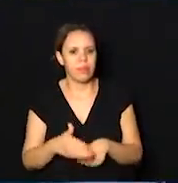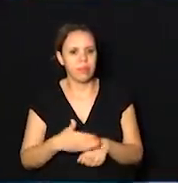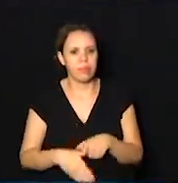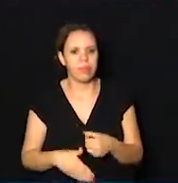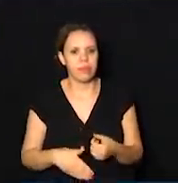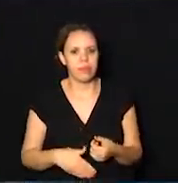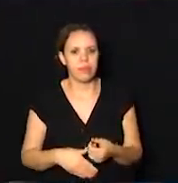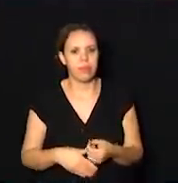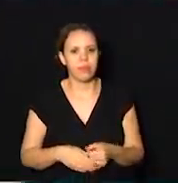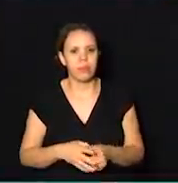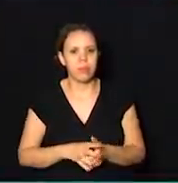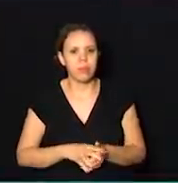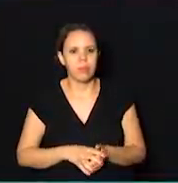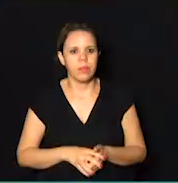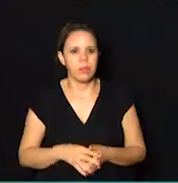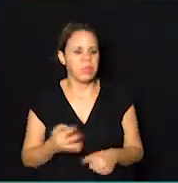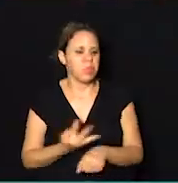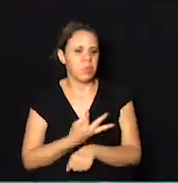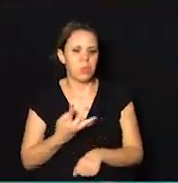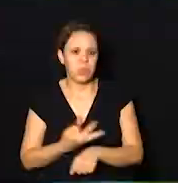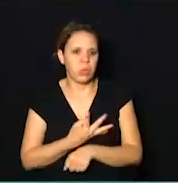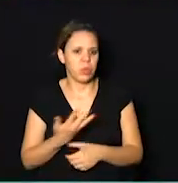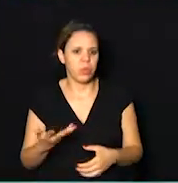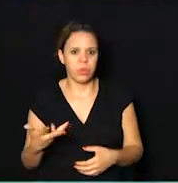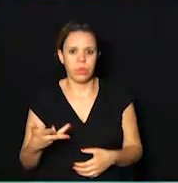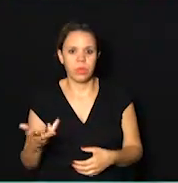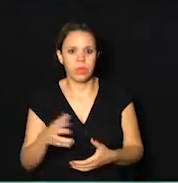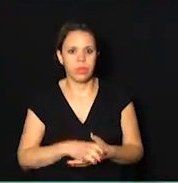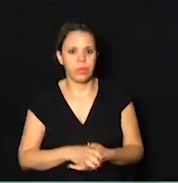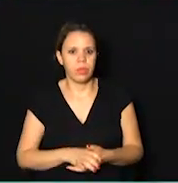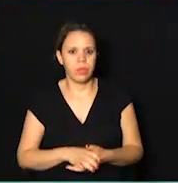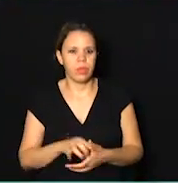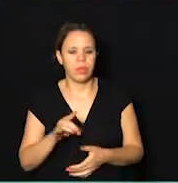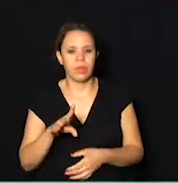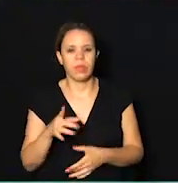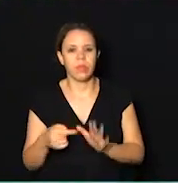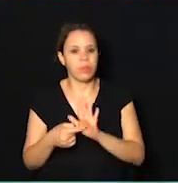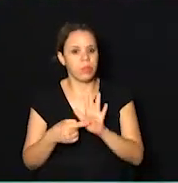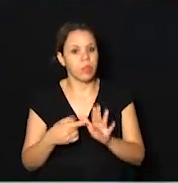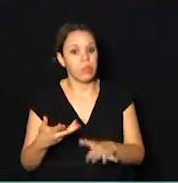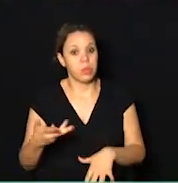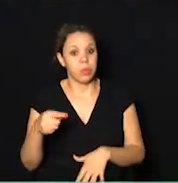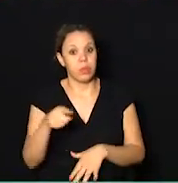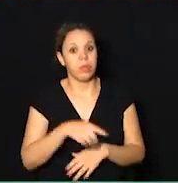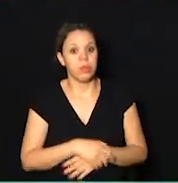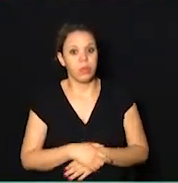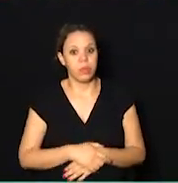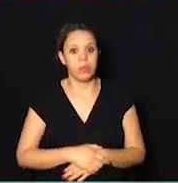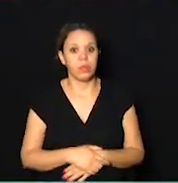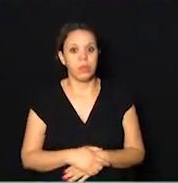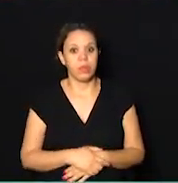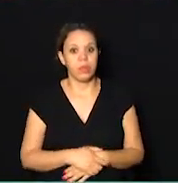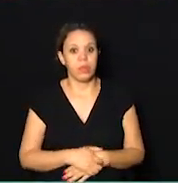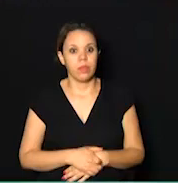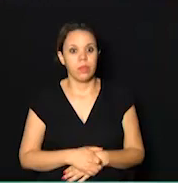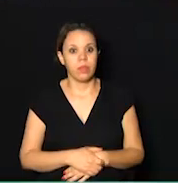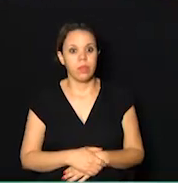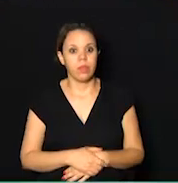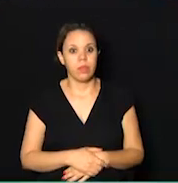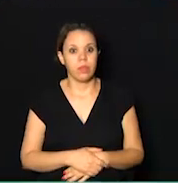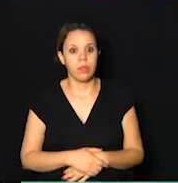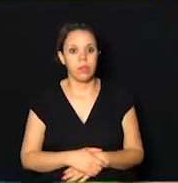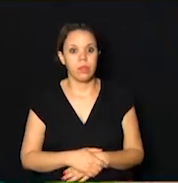prática um jogo mais cadenciado que você não aguenta no jogo mais acelerado só que você apresente o jogo acelerado não é